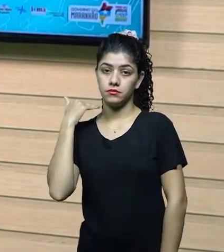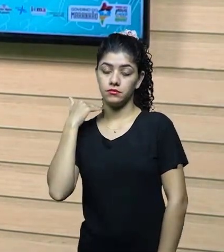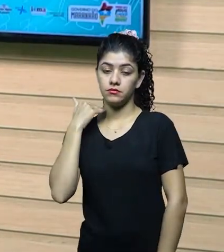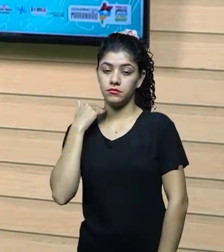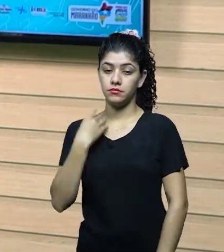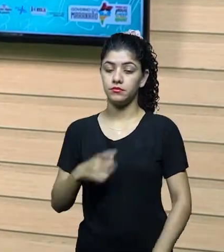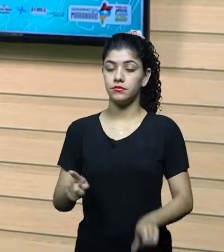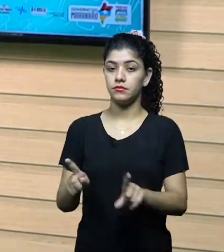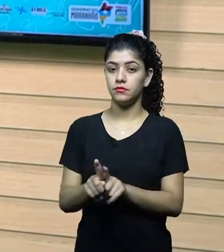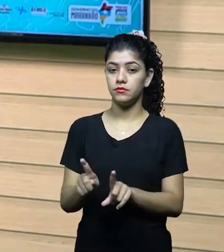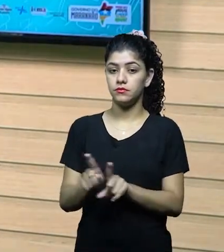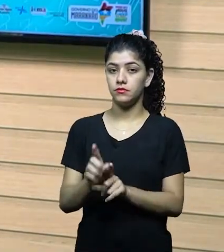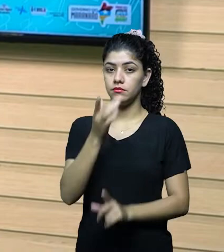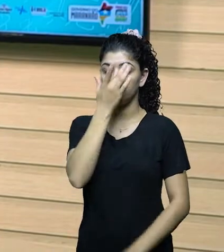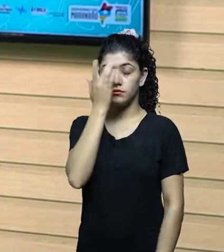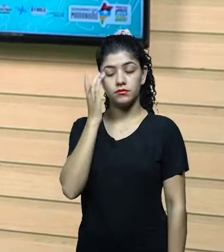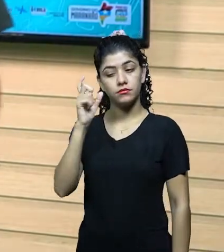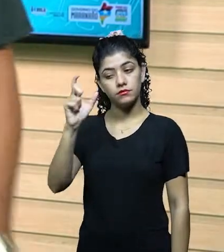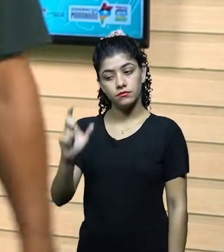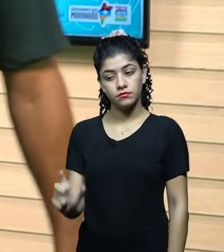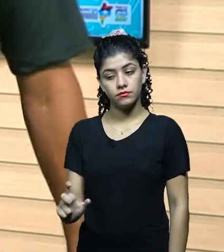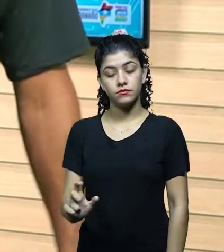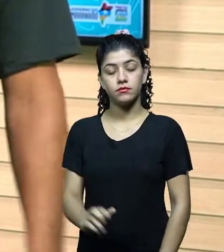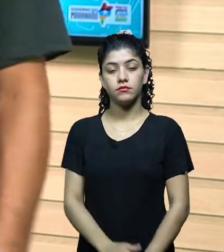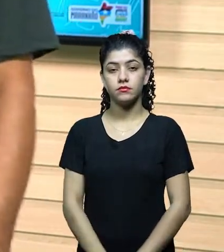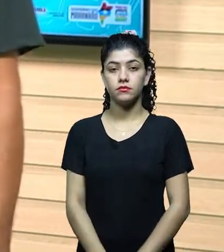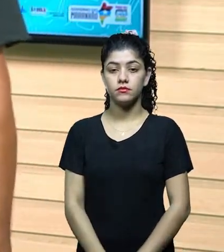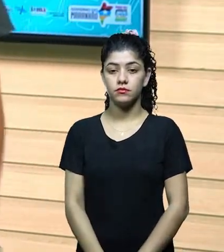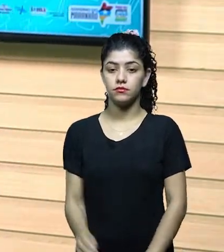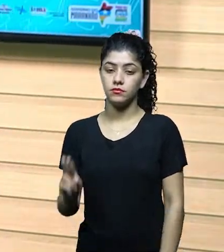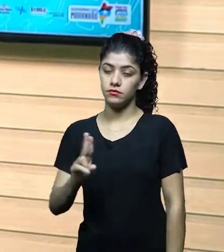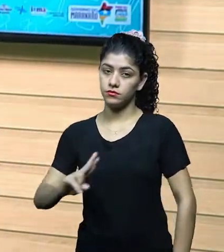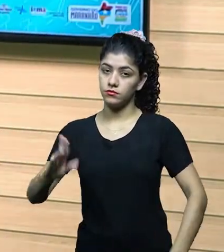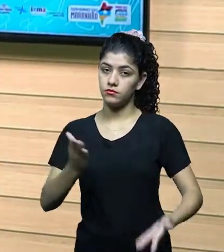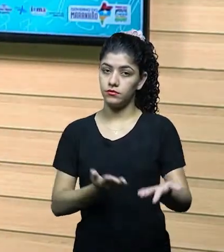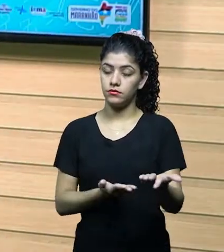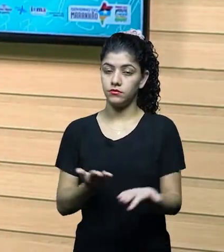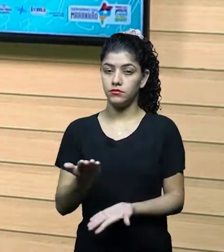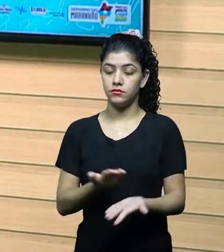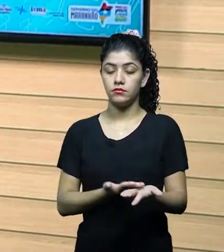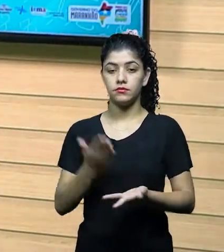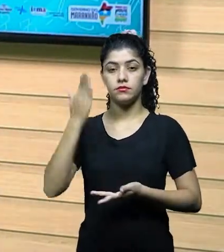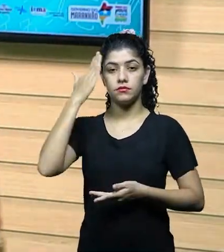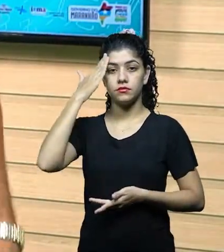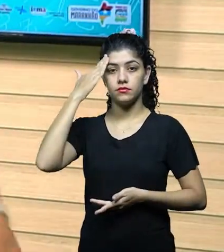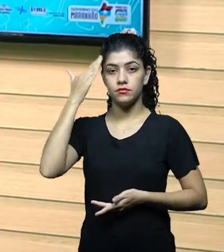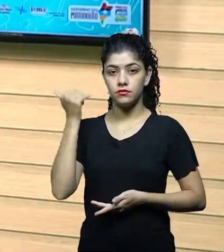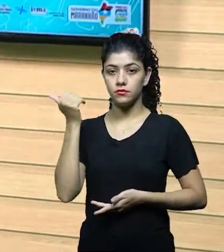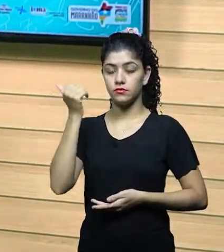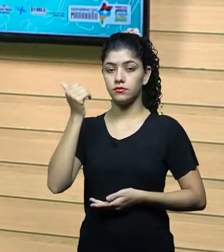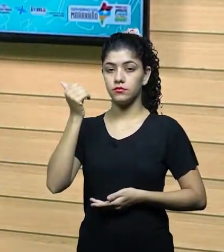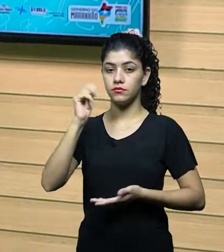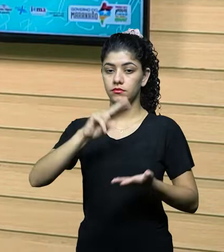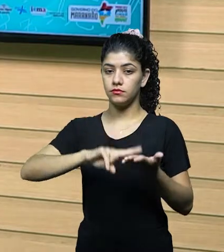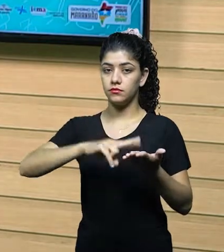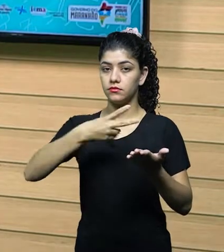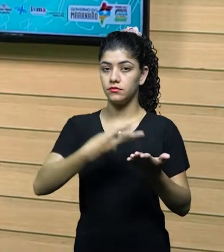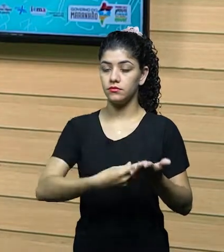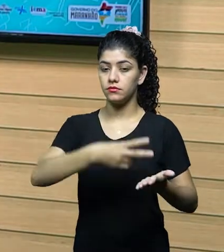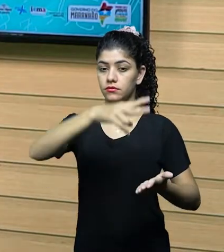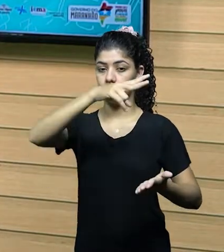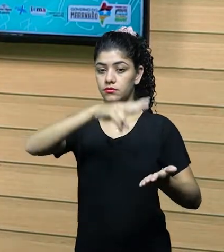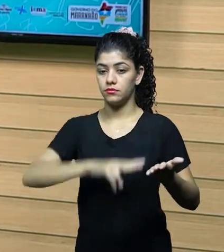banco, quanto para os seus clientes, saber interpretar, ler o extrato